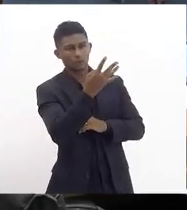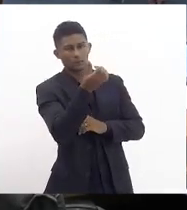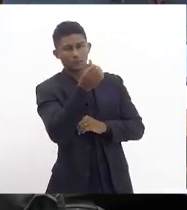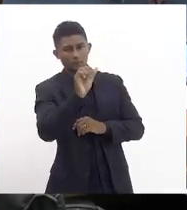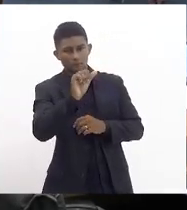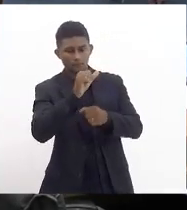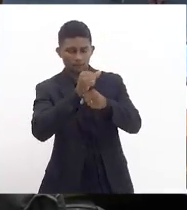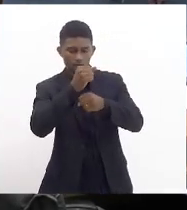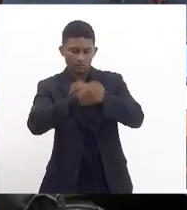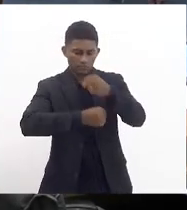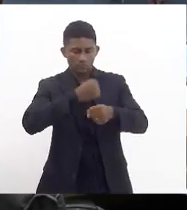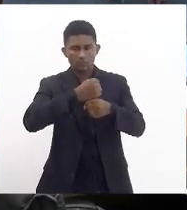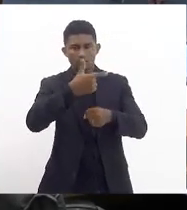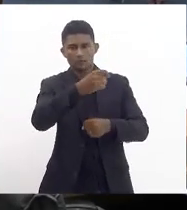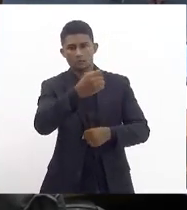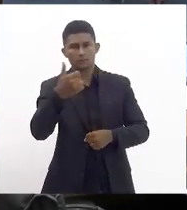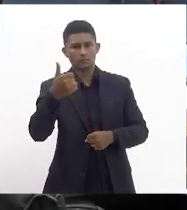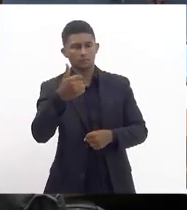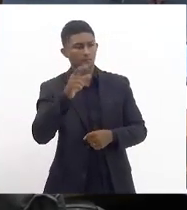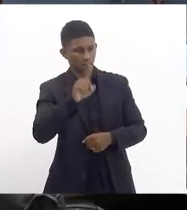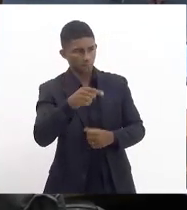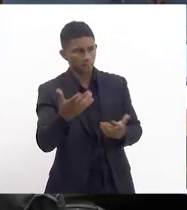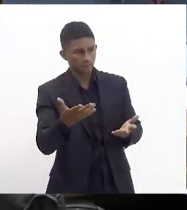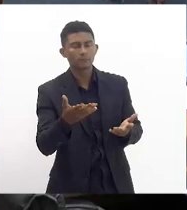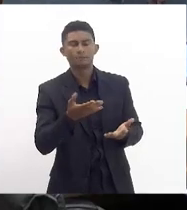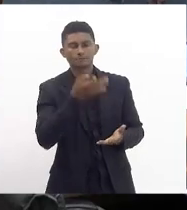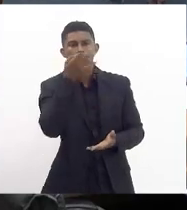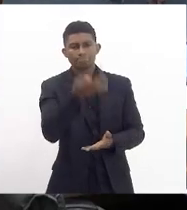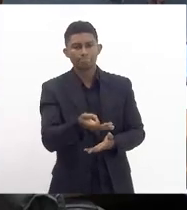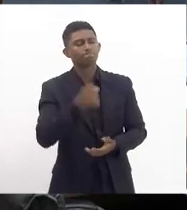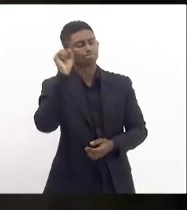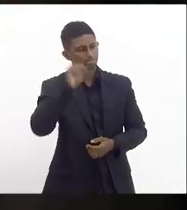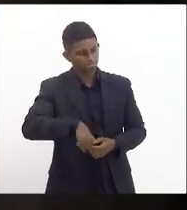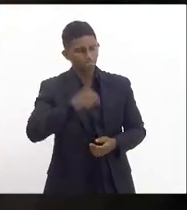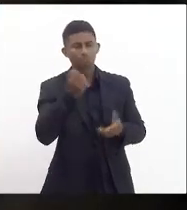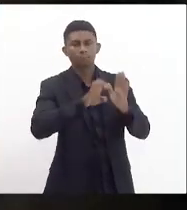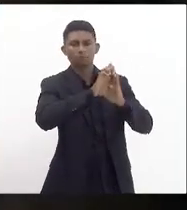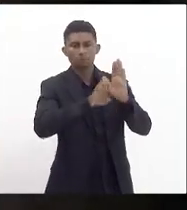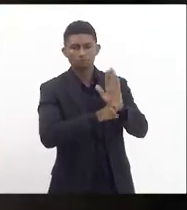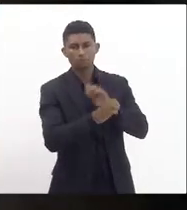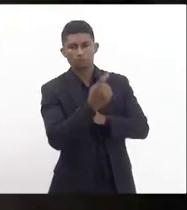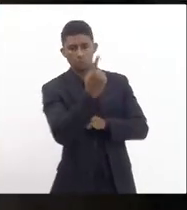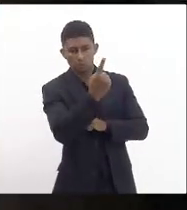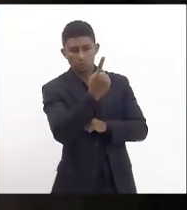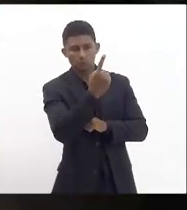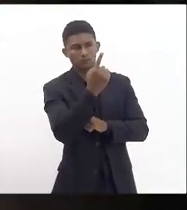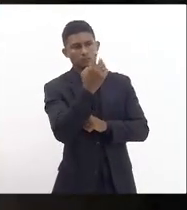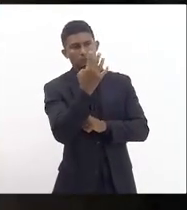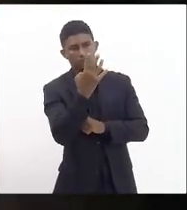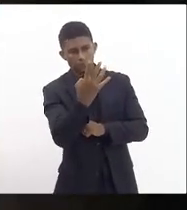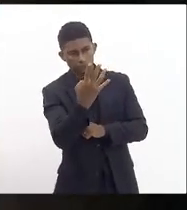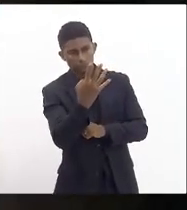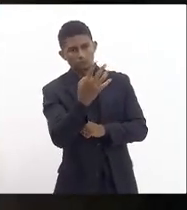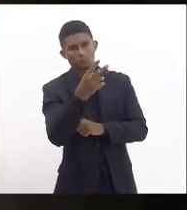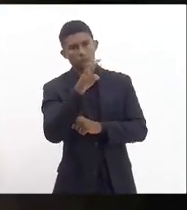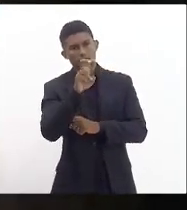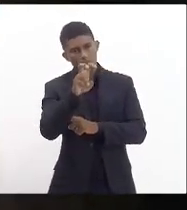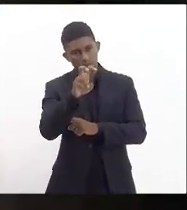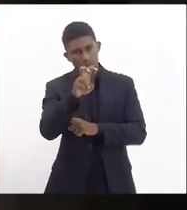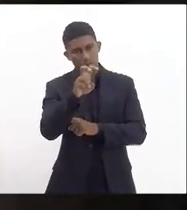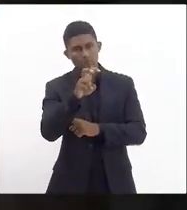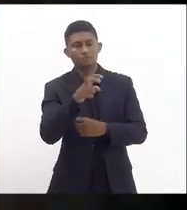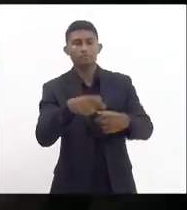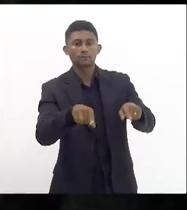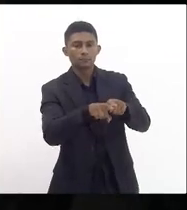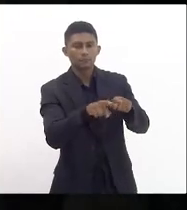não é isso, presidente? É. Senhor presidente, o parecer é favorável às emendas 1, 4 e 5, favorável